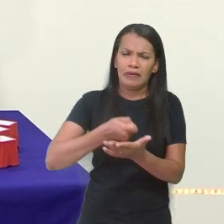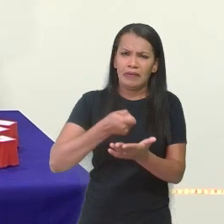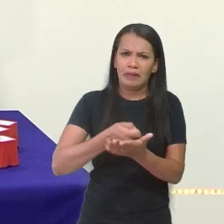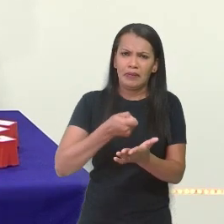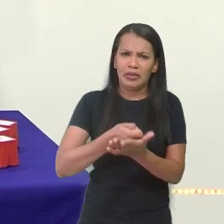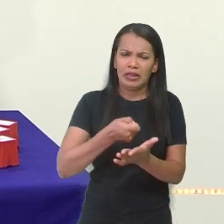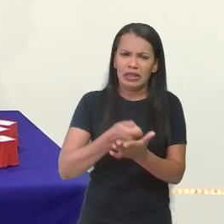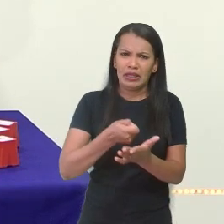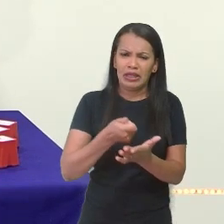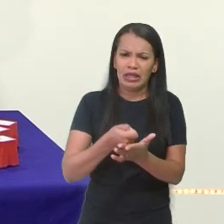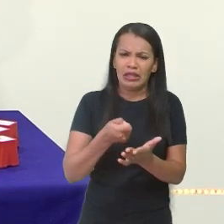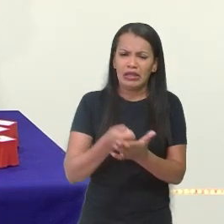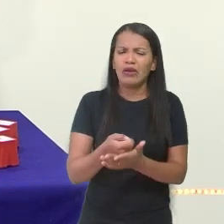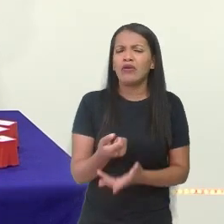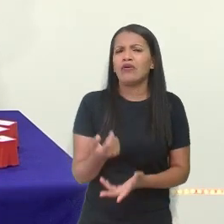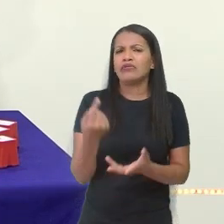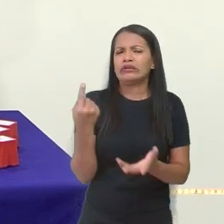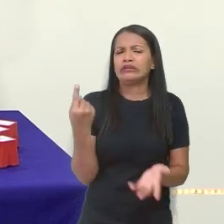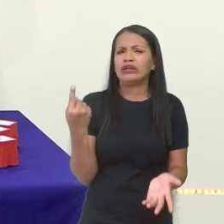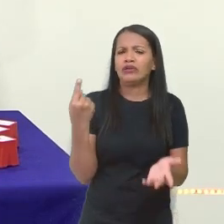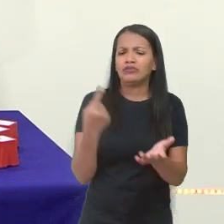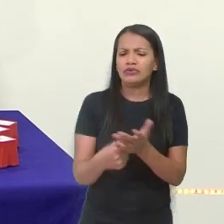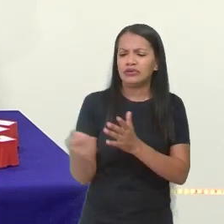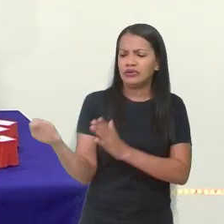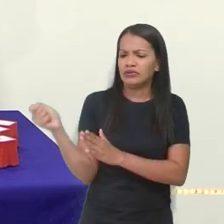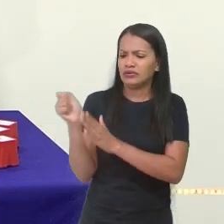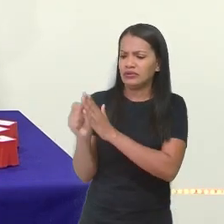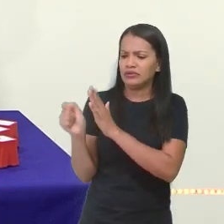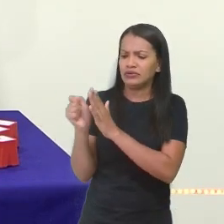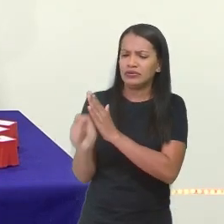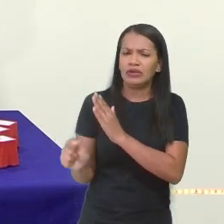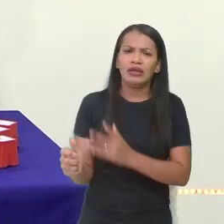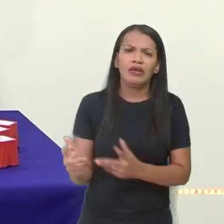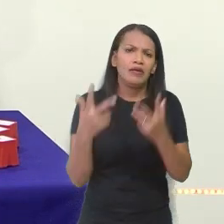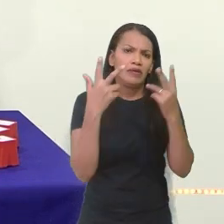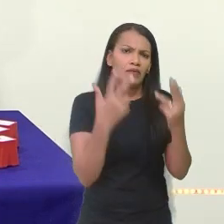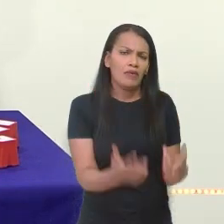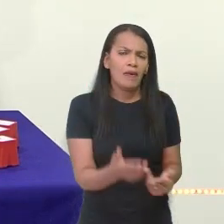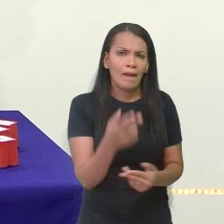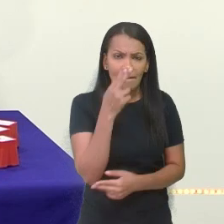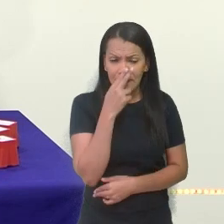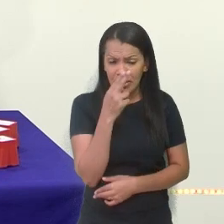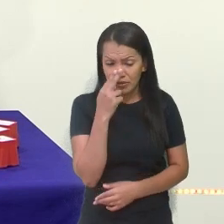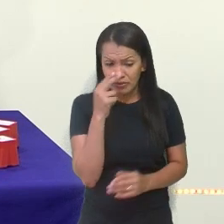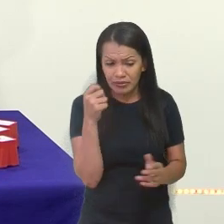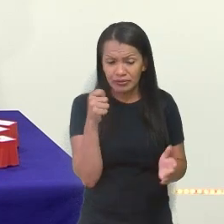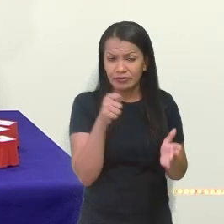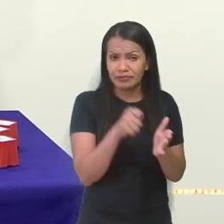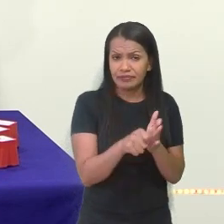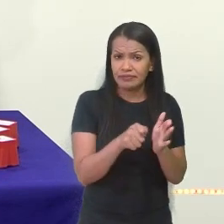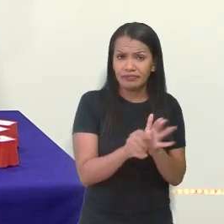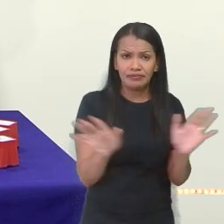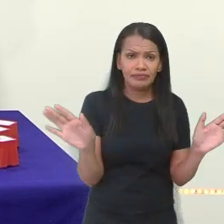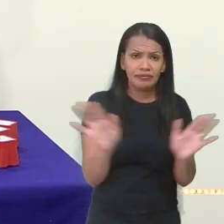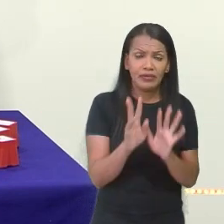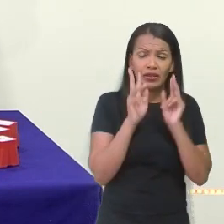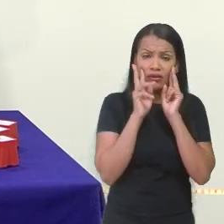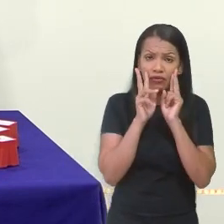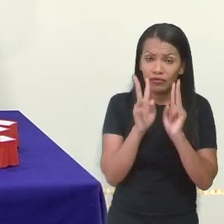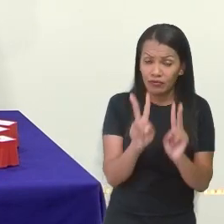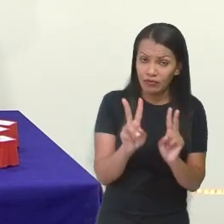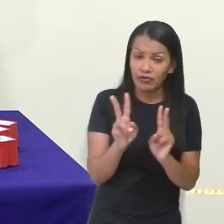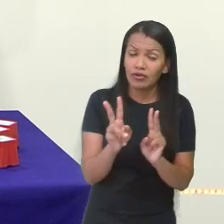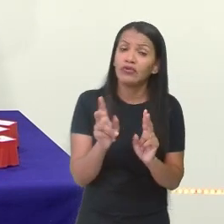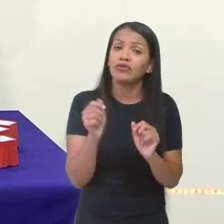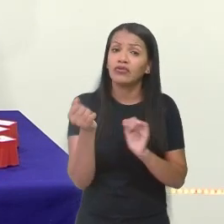é? A escrita igual, a mesma escrita, a mesma terminação, como a gente viu